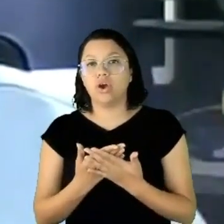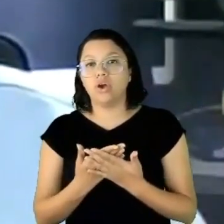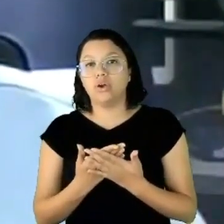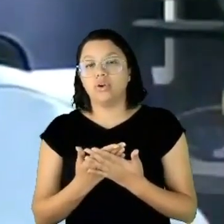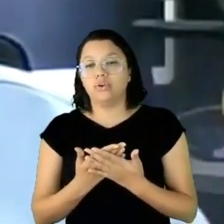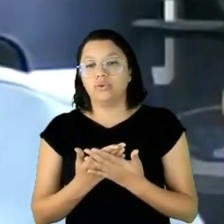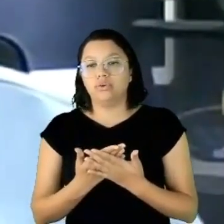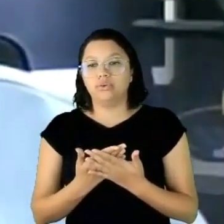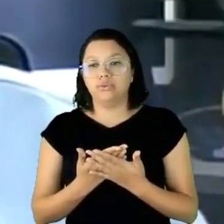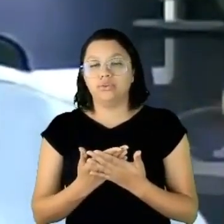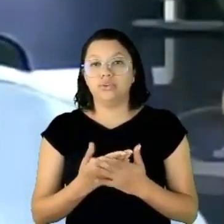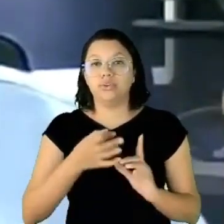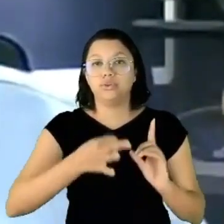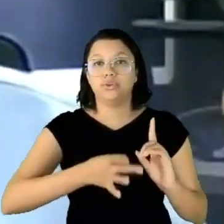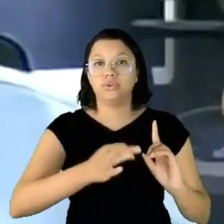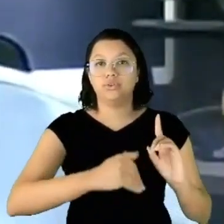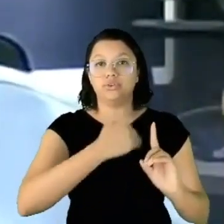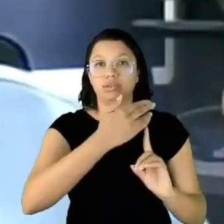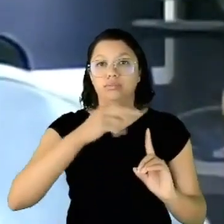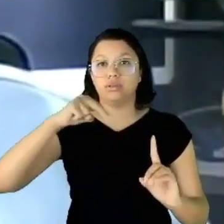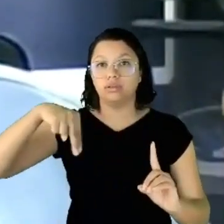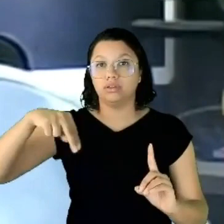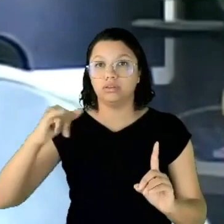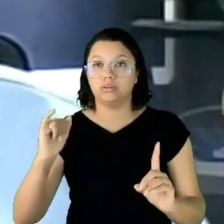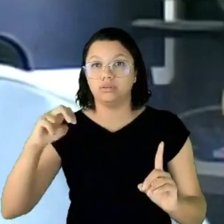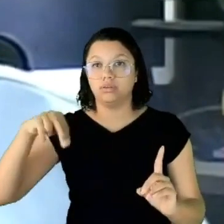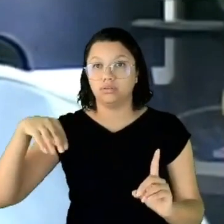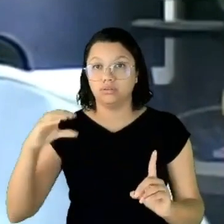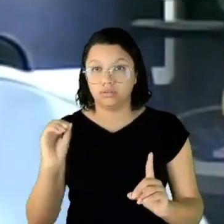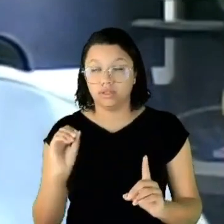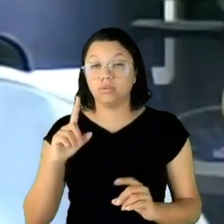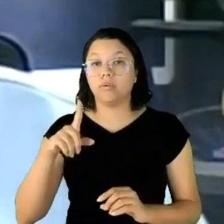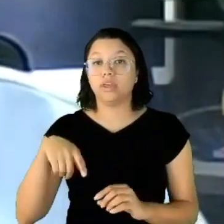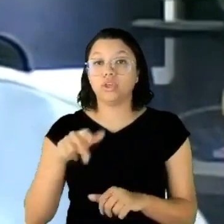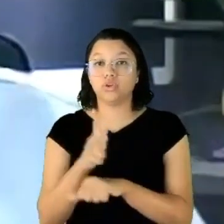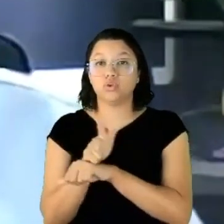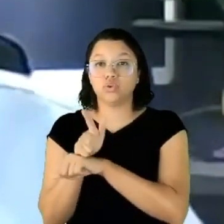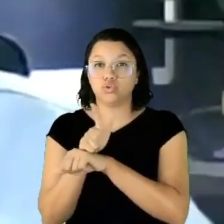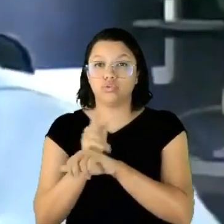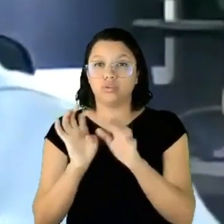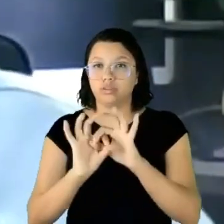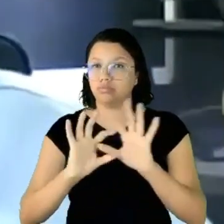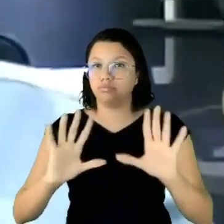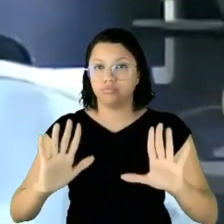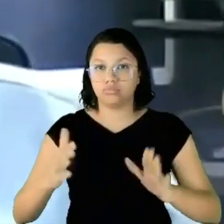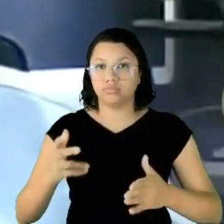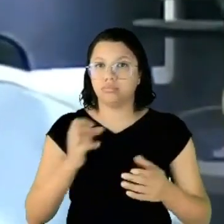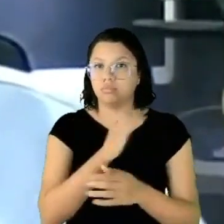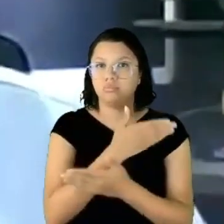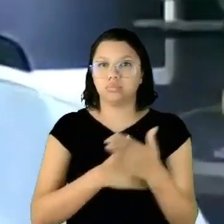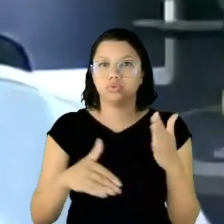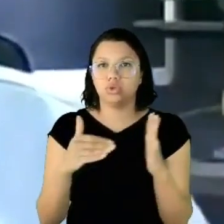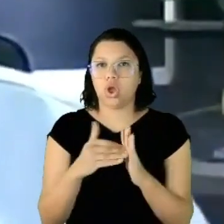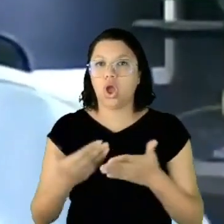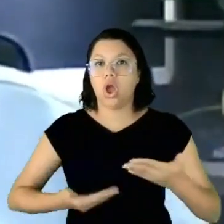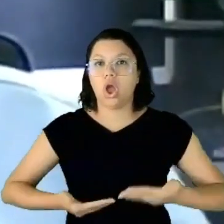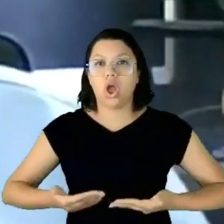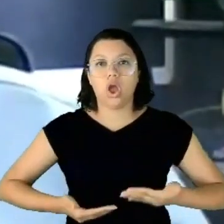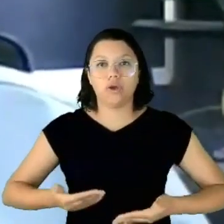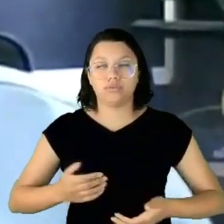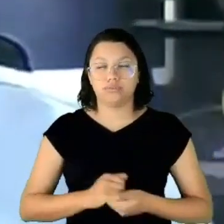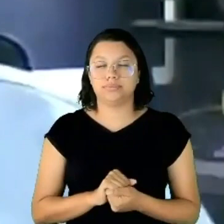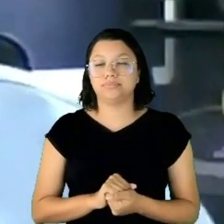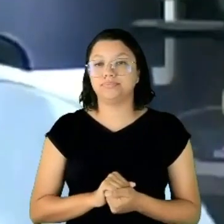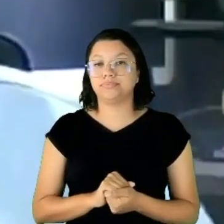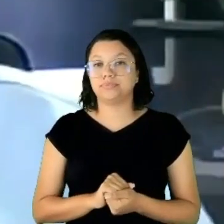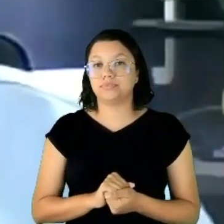nosso emagador Nino é que os vídeos ficassem à disposição dos servidores já estão agora à disposição